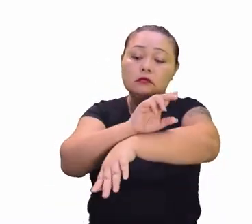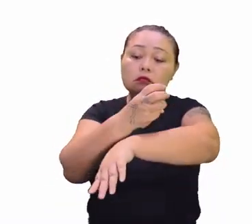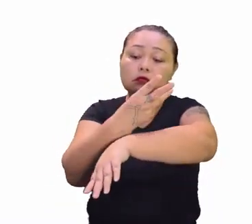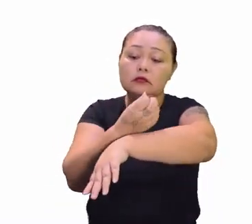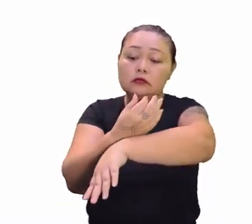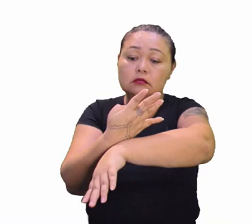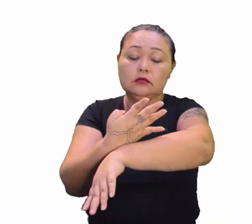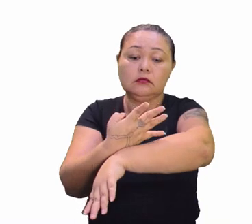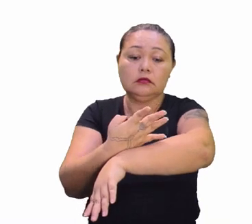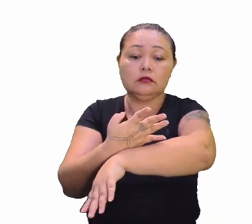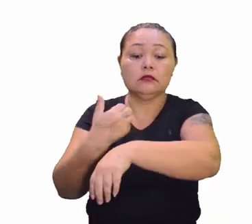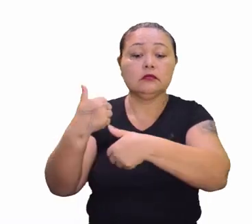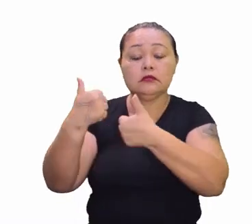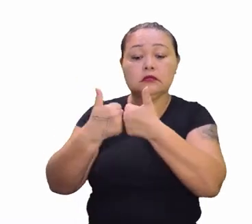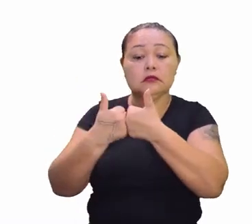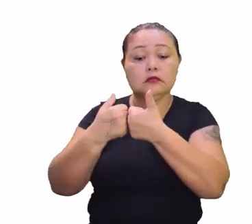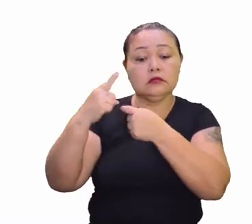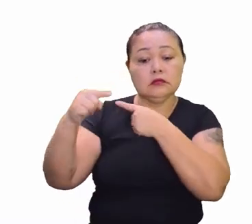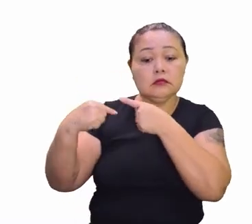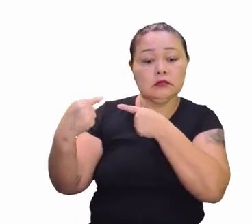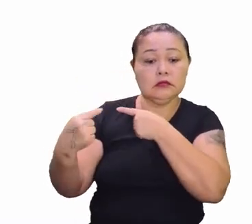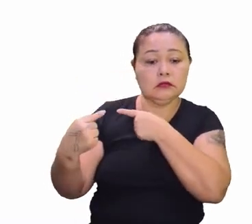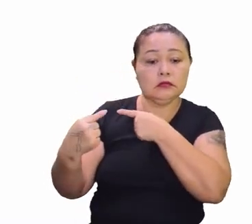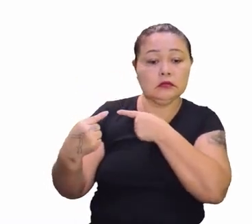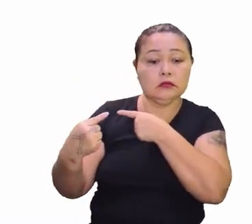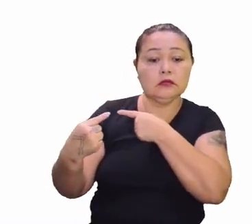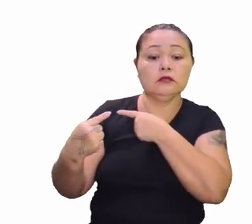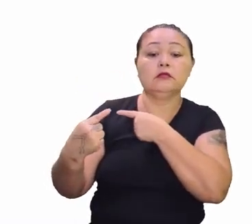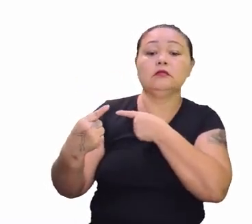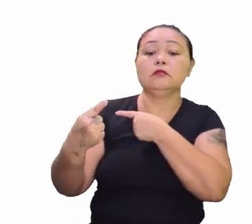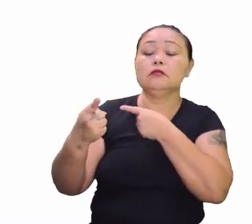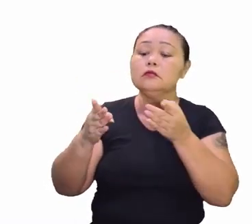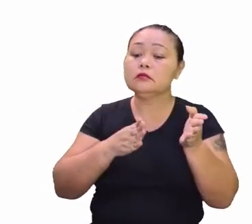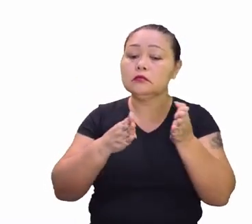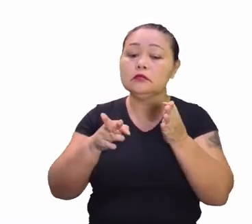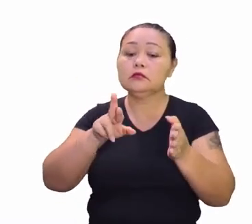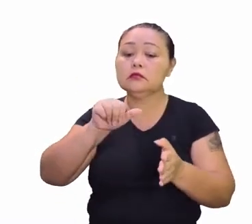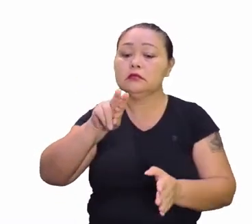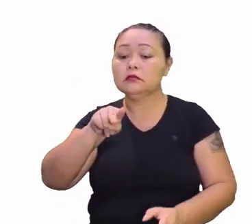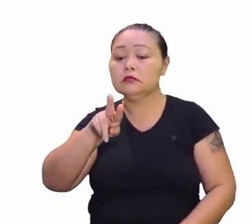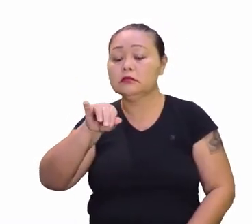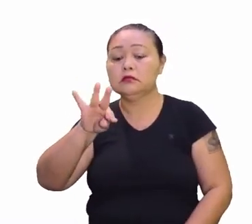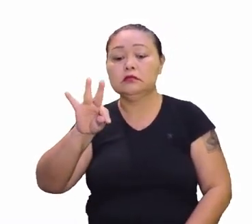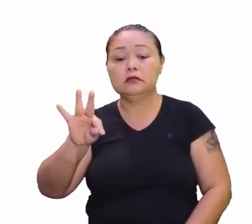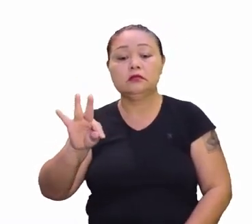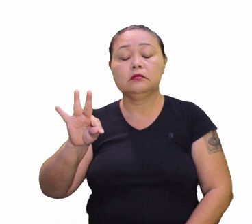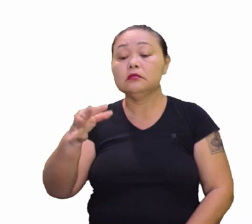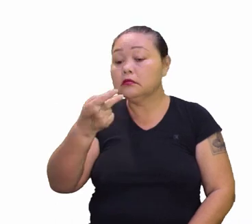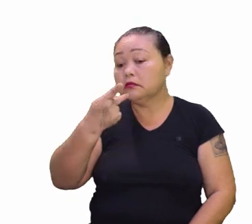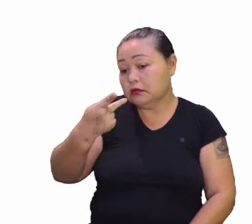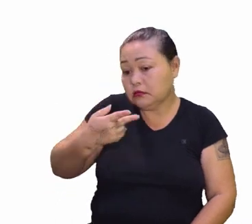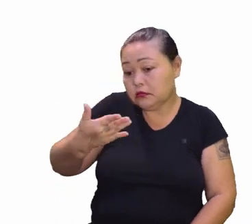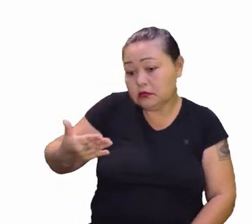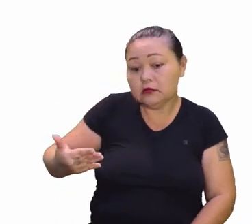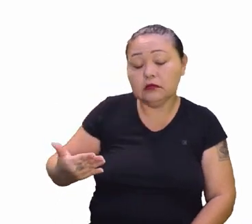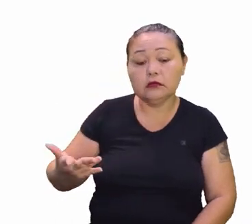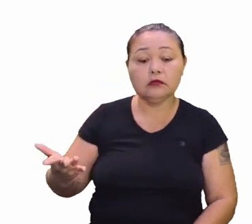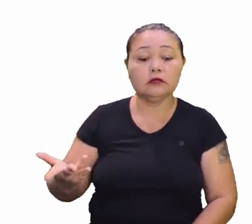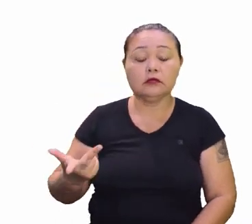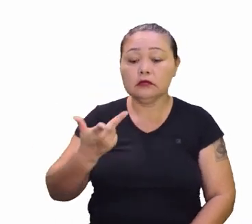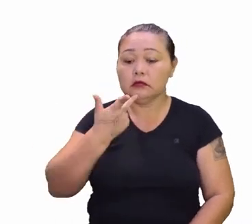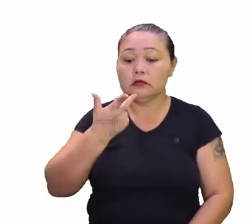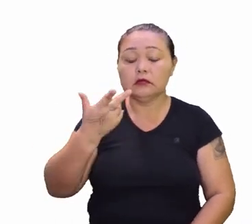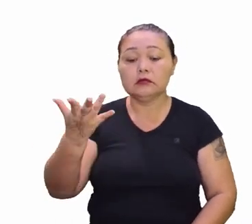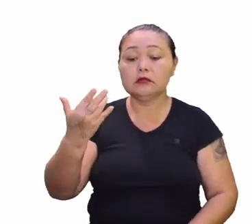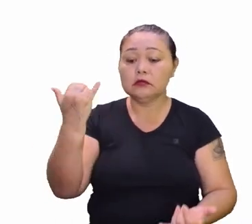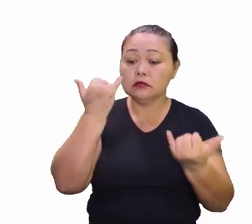BR-364. Exatamente. Próxima bacia lá, Rogério. É a bacia do Rio Roosevelt. Isso, que acabamos de ver agora. Sim, né?